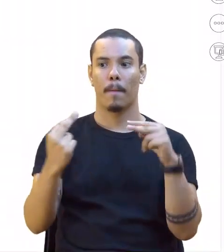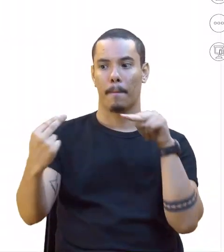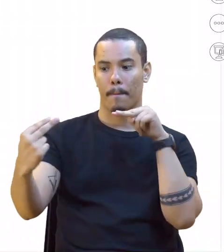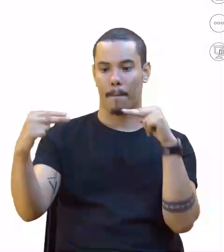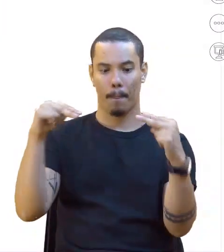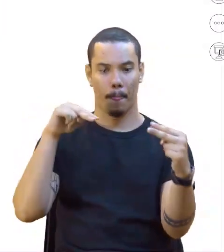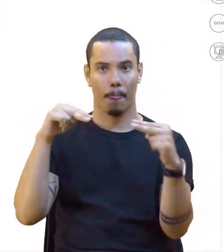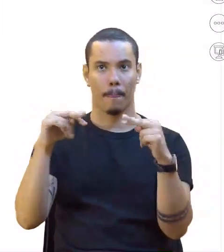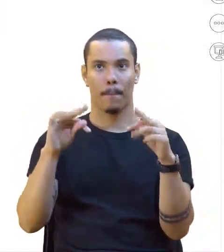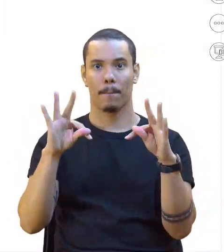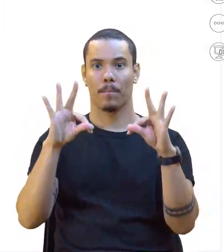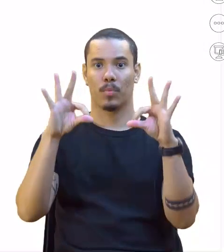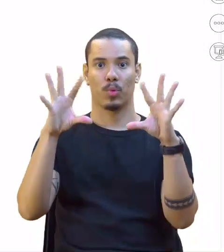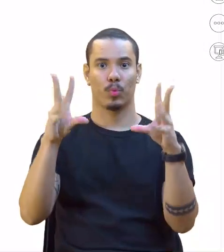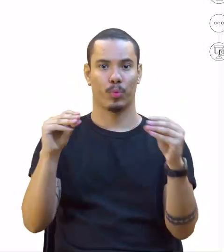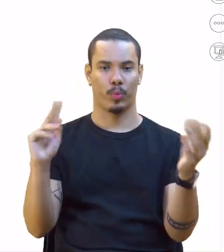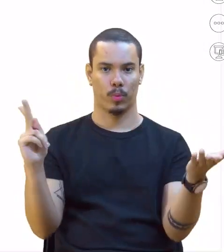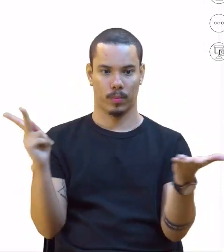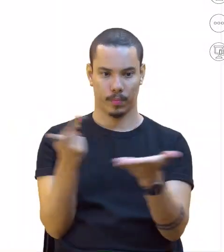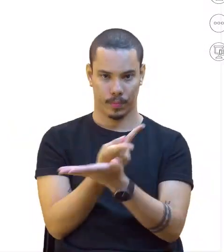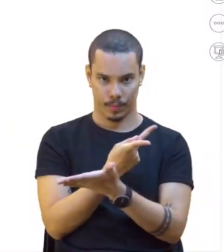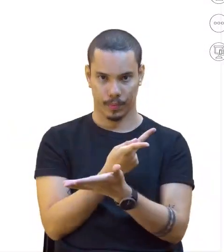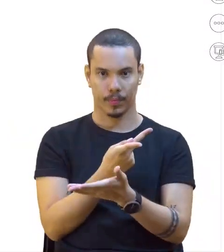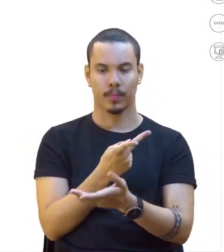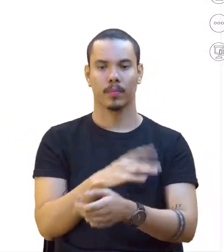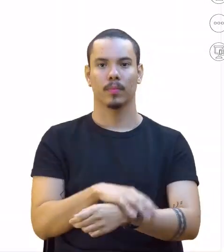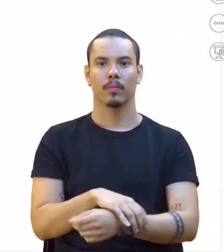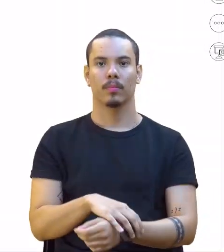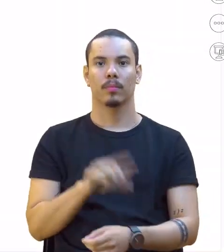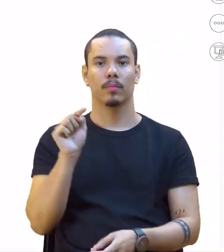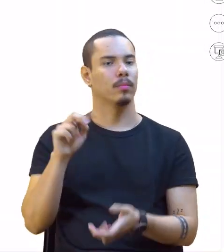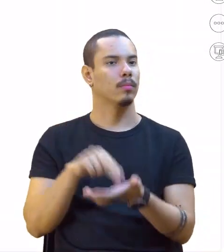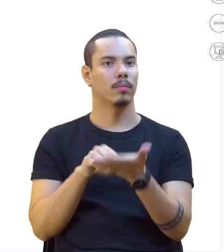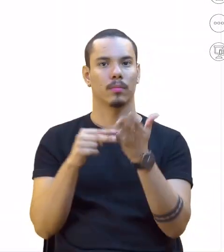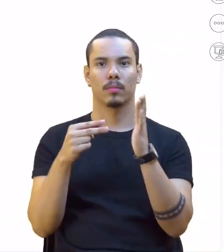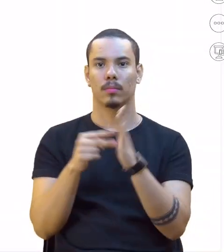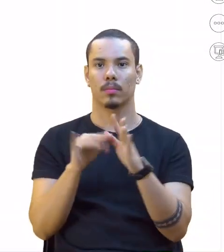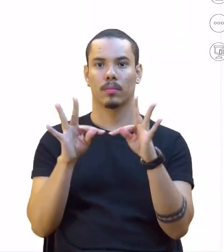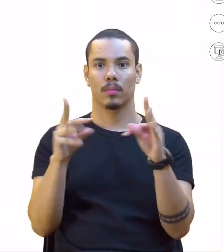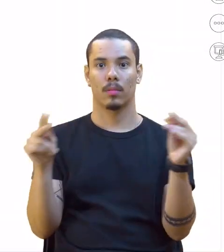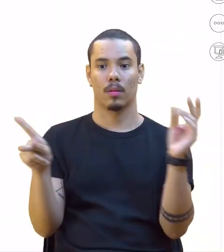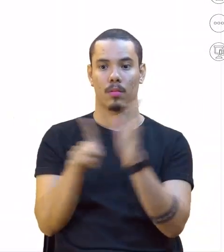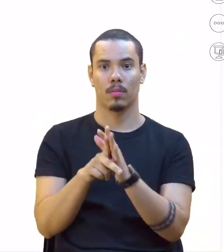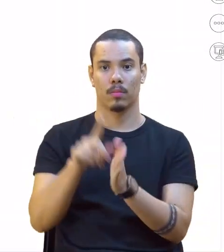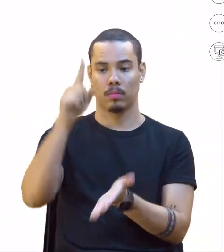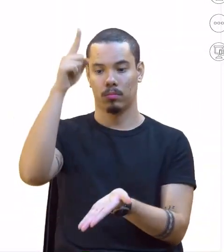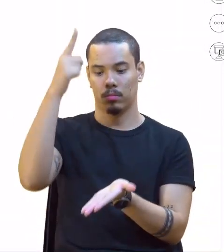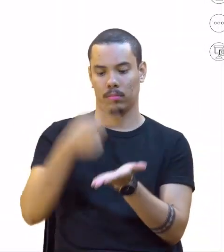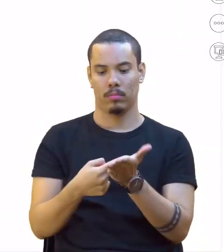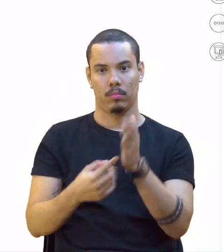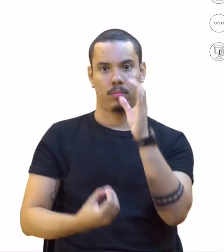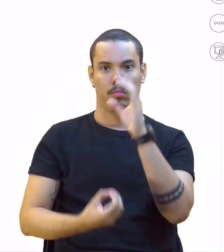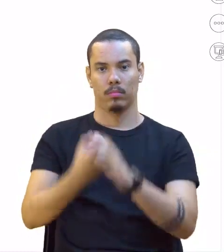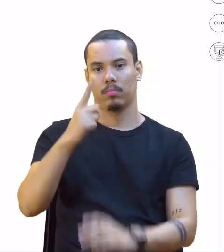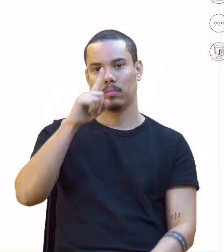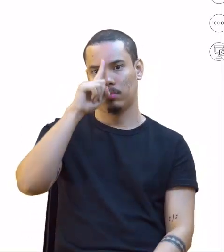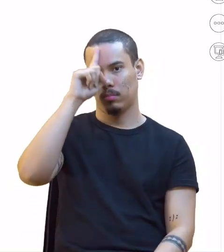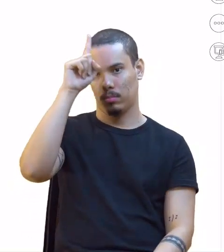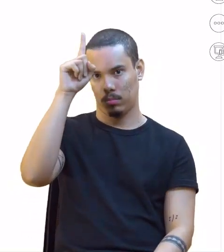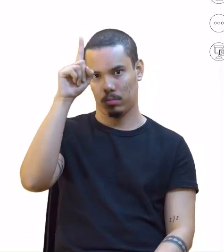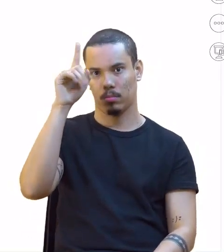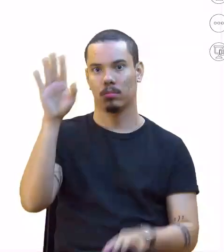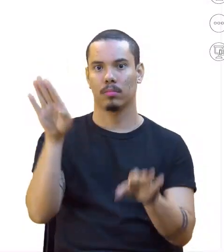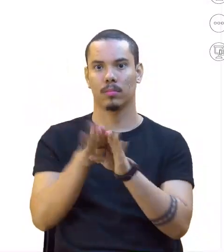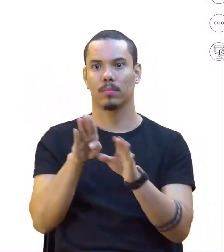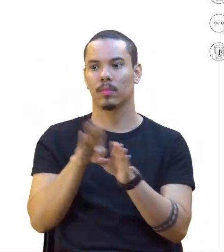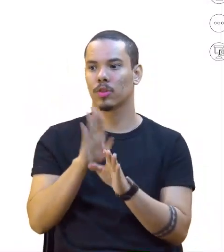esse construto, né? Tudo isso é fruto de um construto que o próprio homem criou, que o próprio homem